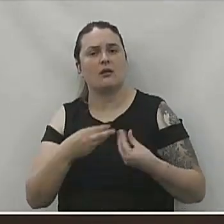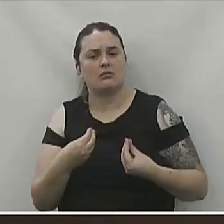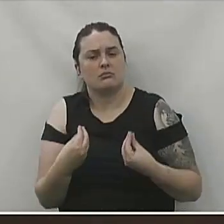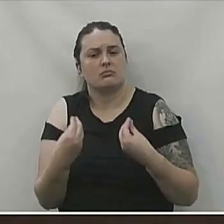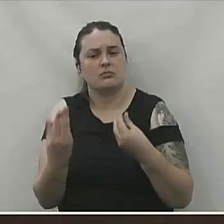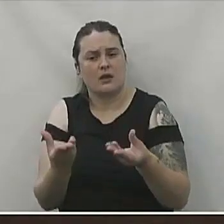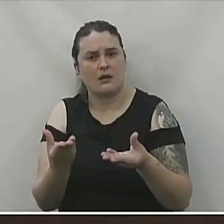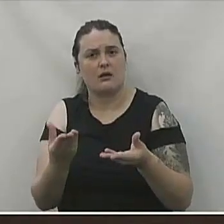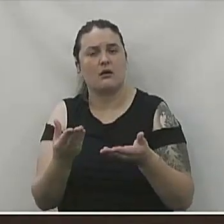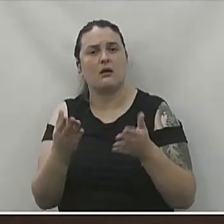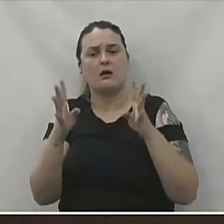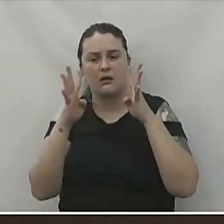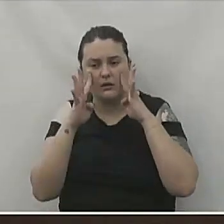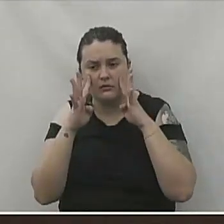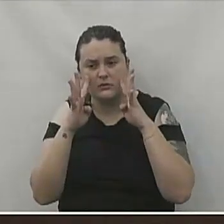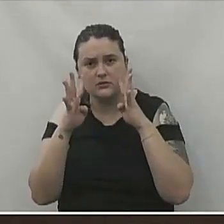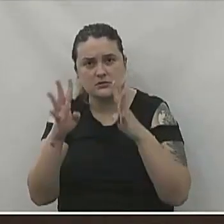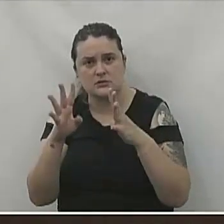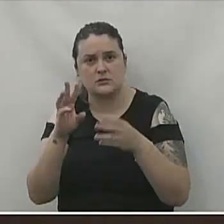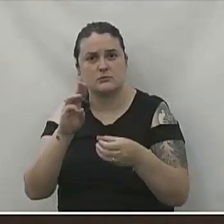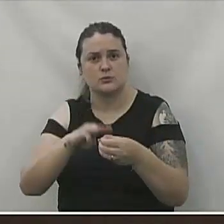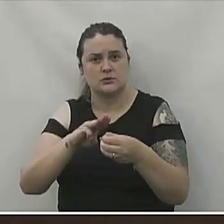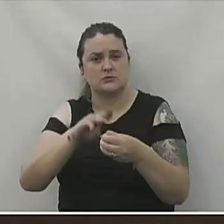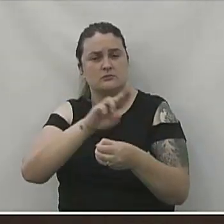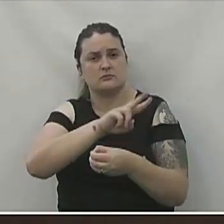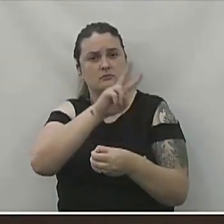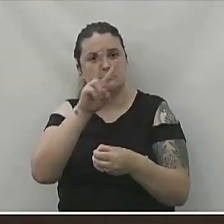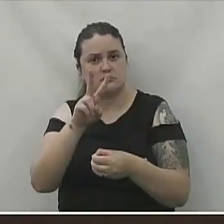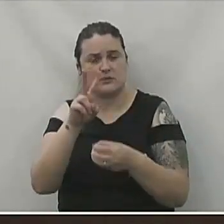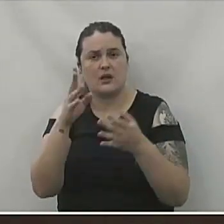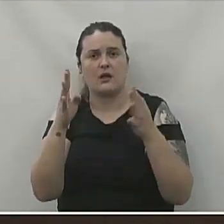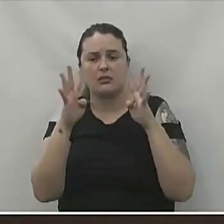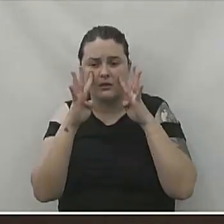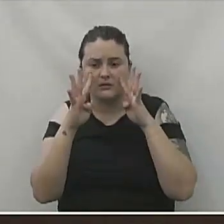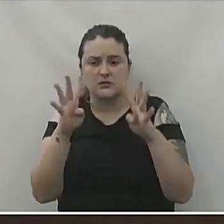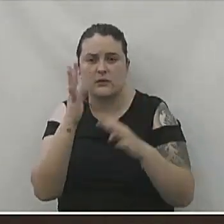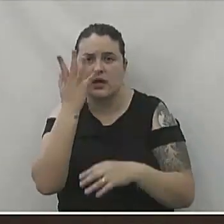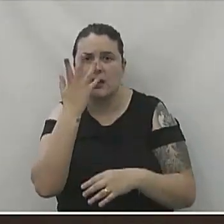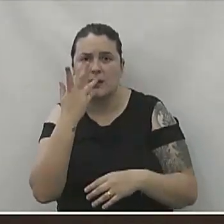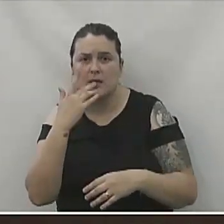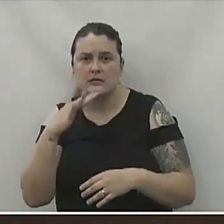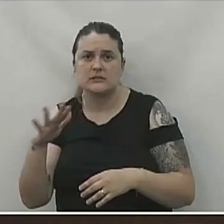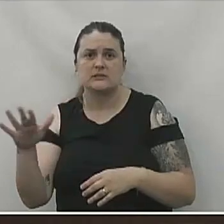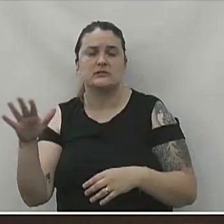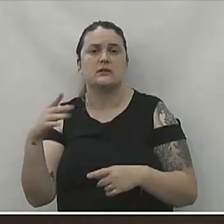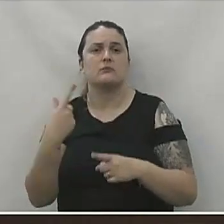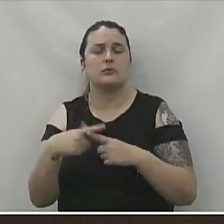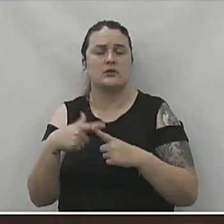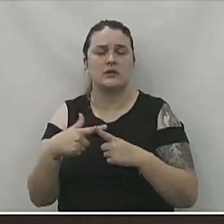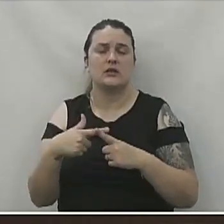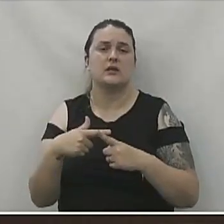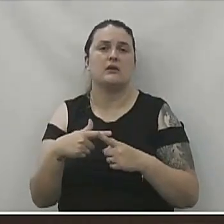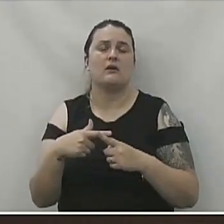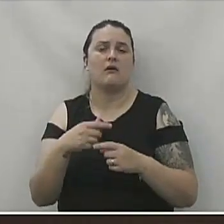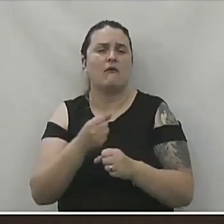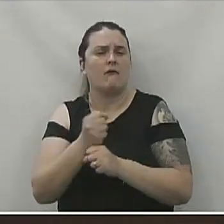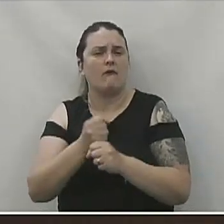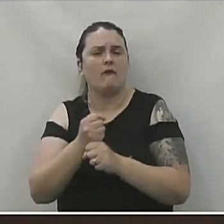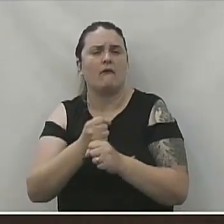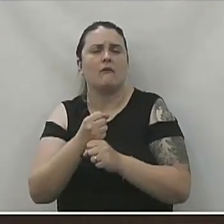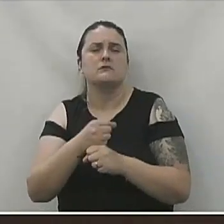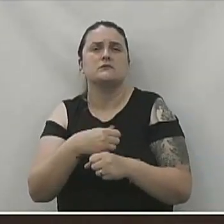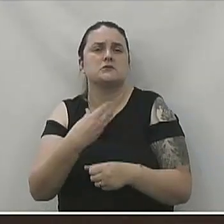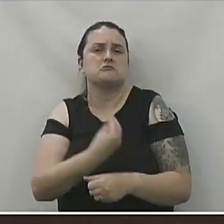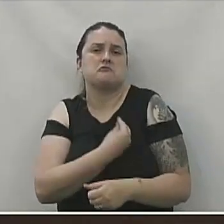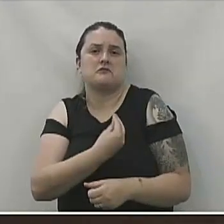dando toda essa tensão para nossas crianças que a gente sabe que passam muito parte dos seus